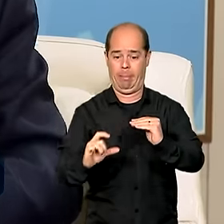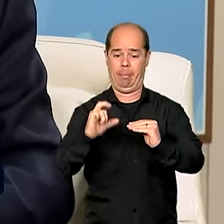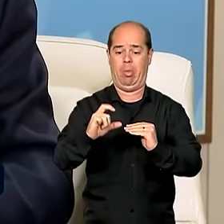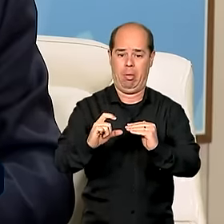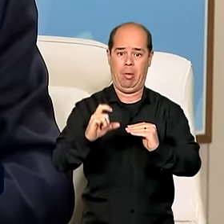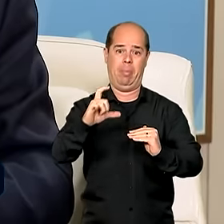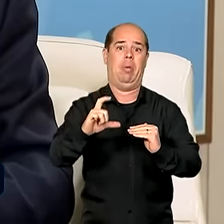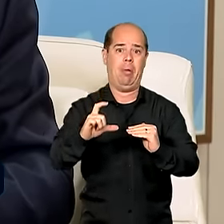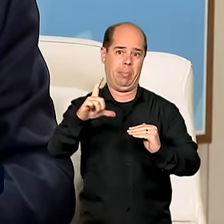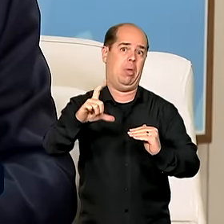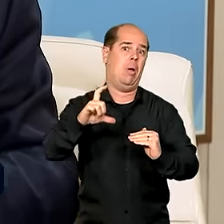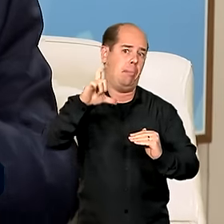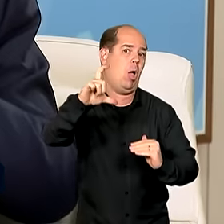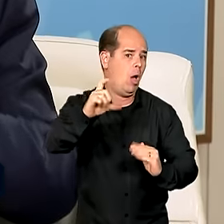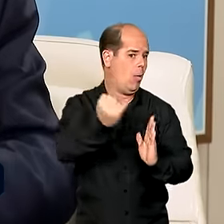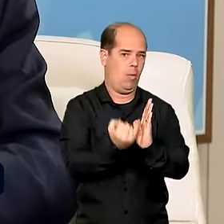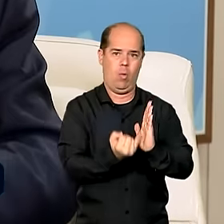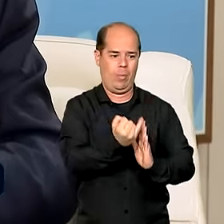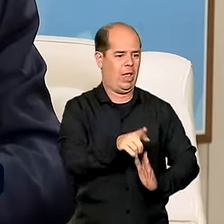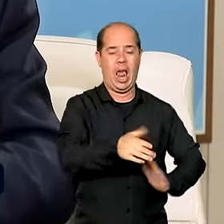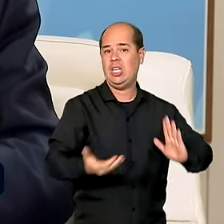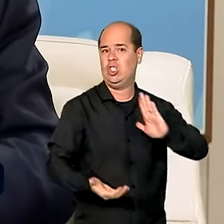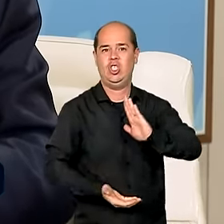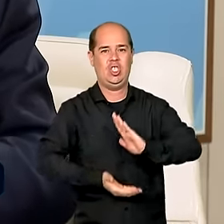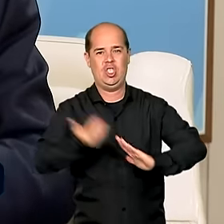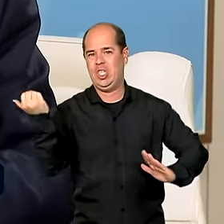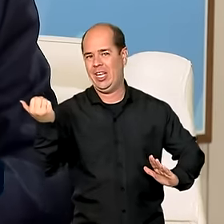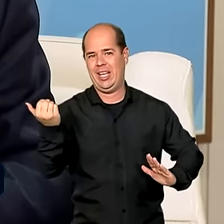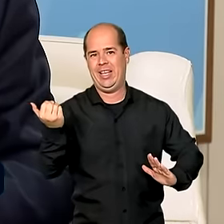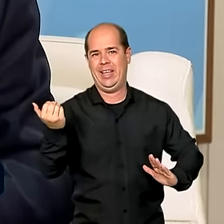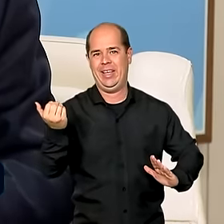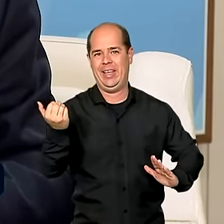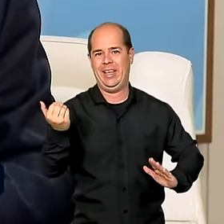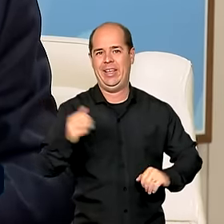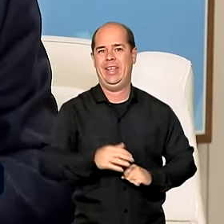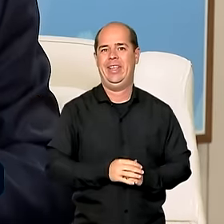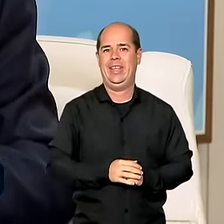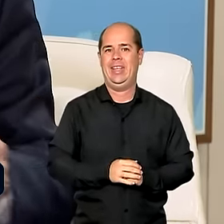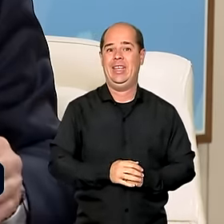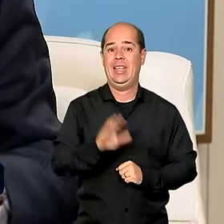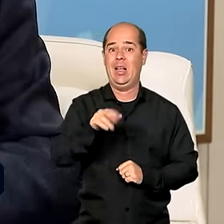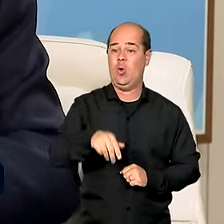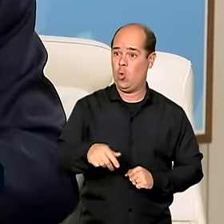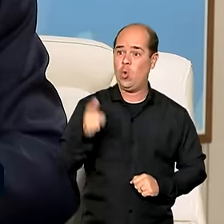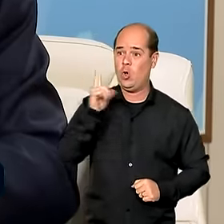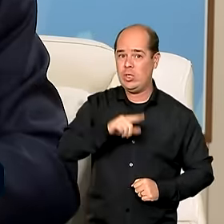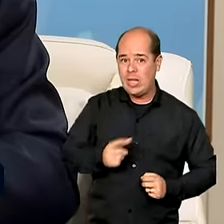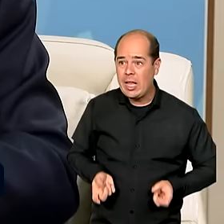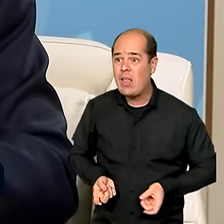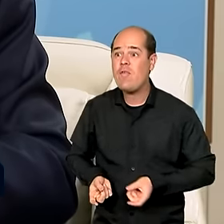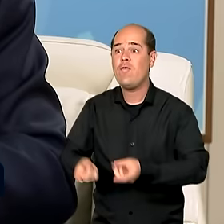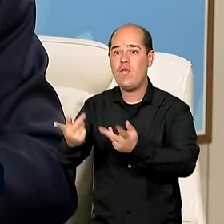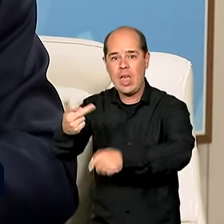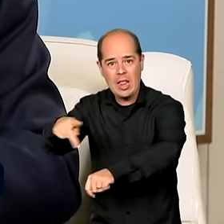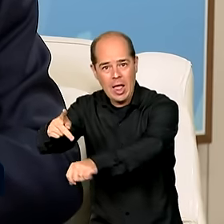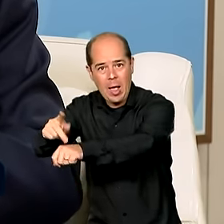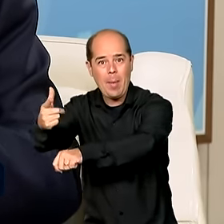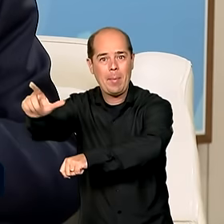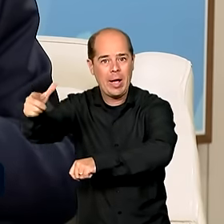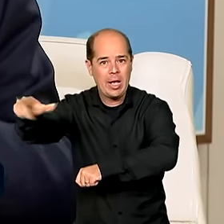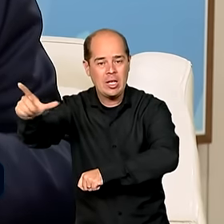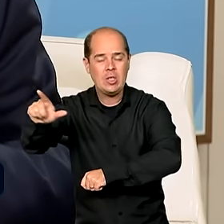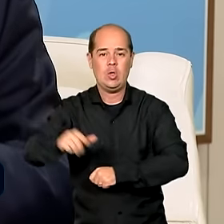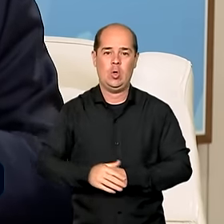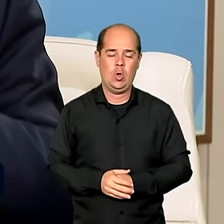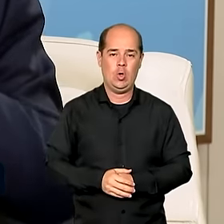vem investir no Brasil e exonera totalmente exportação porque acaba com a cumulatividade Então